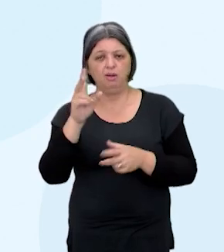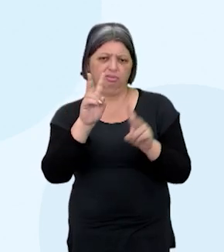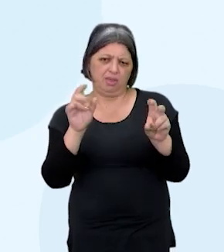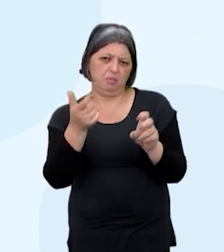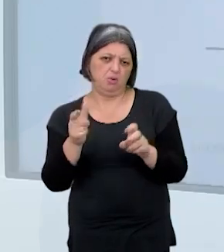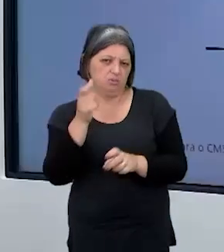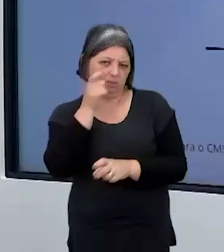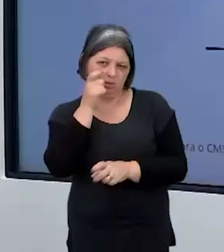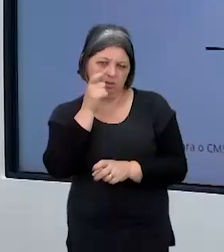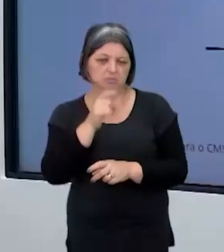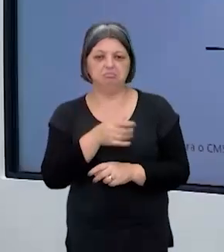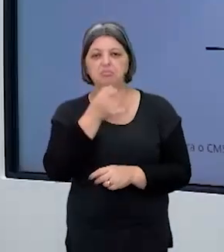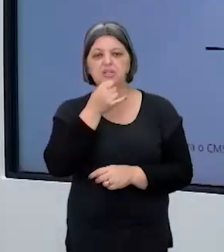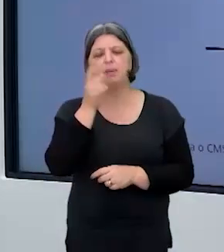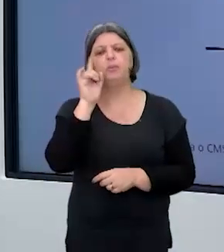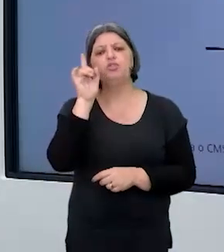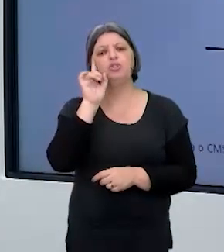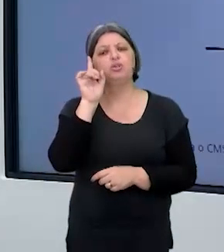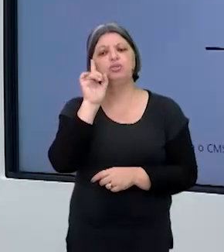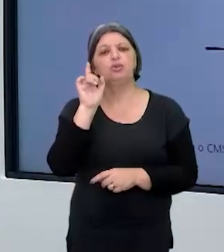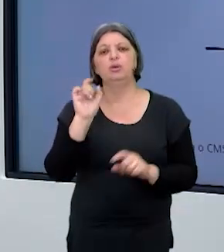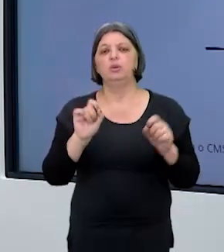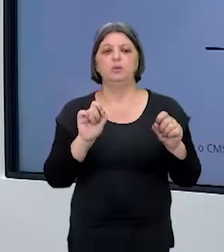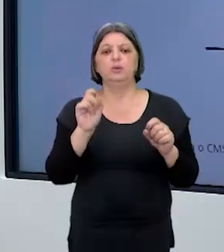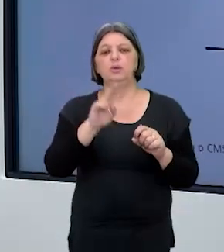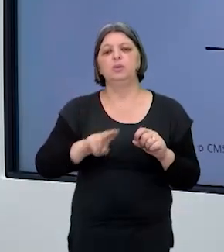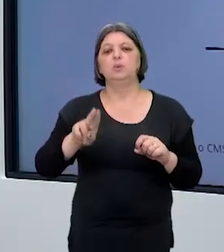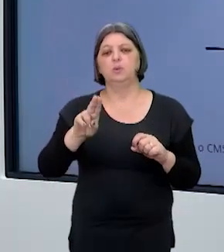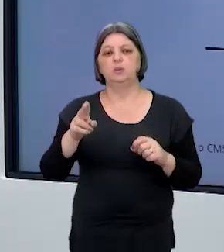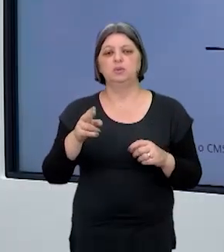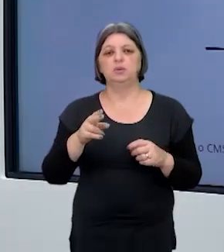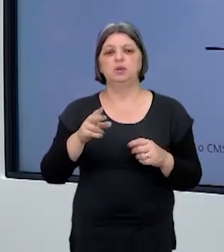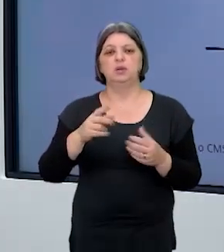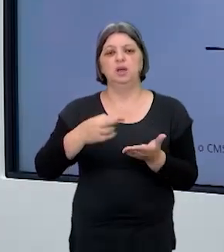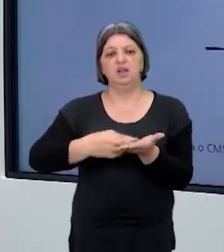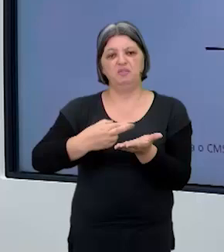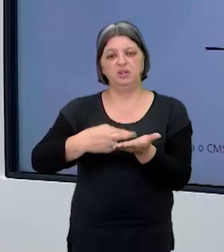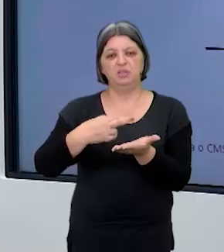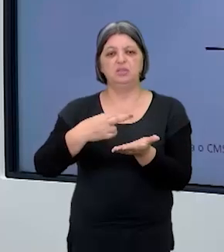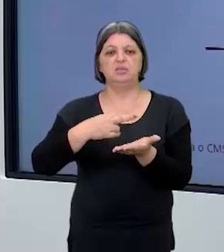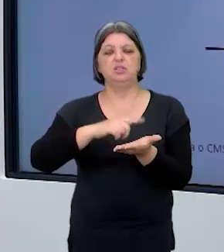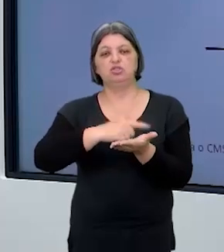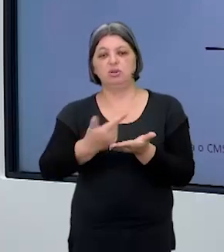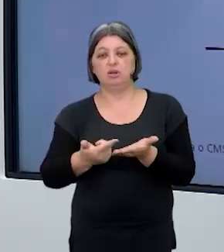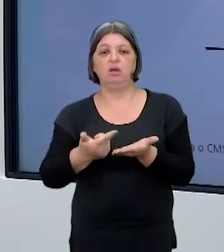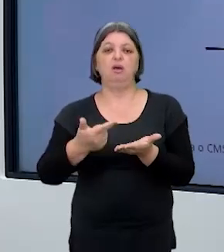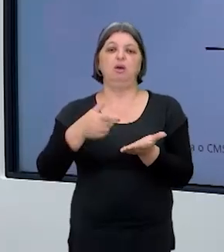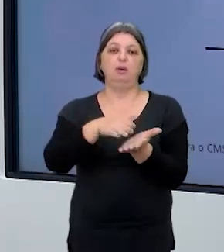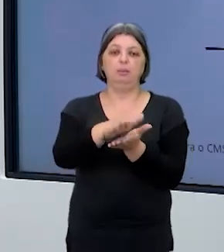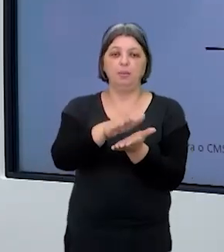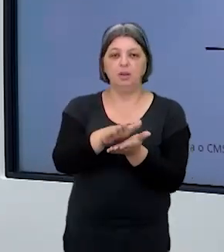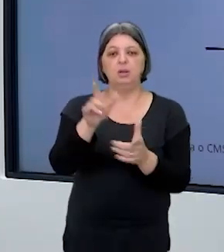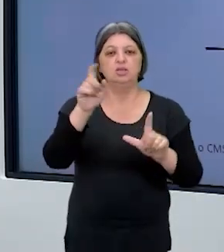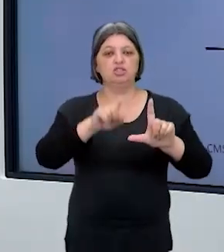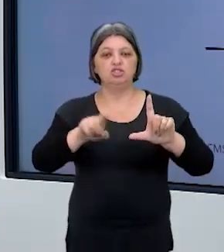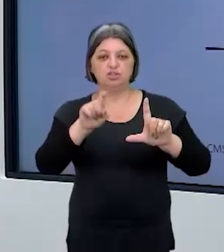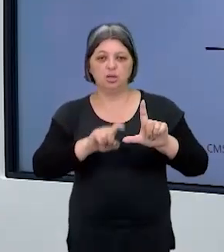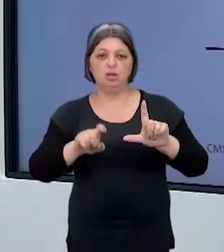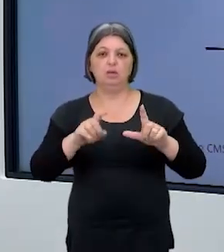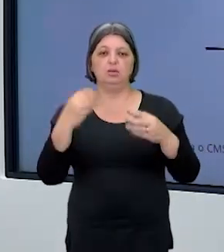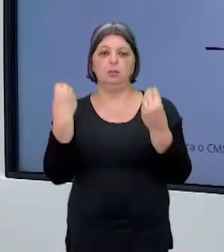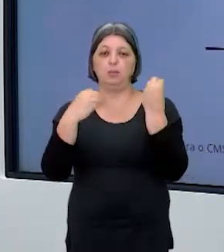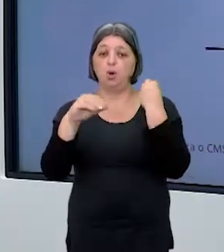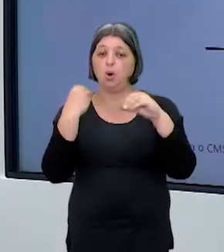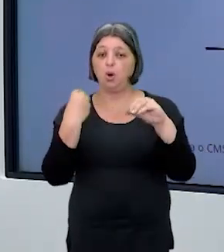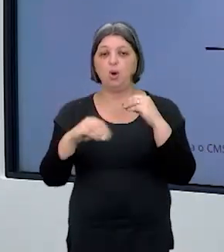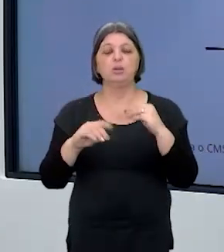aí no seu dia a dia, quais veículos você utiliza? Revista, jornais, impressos, digitais, blogs? O que